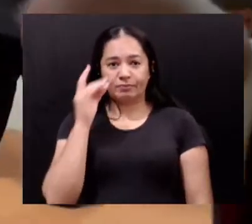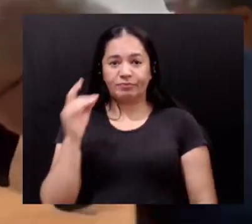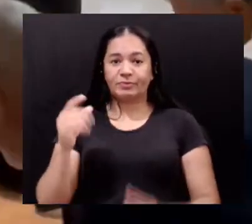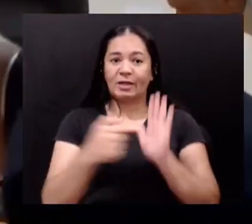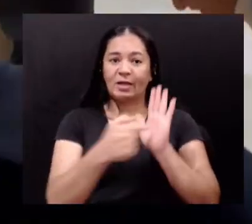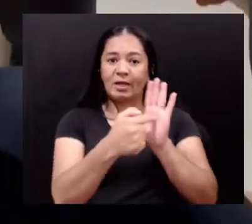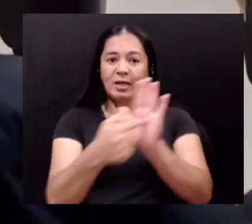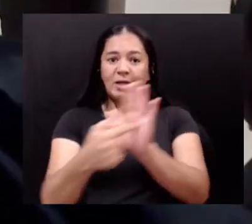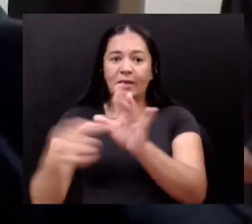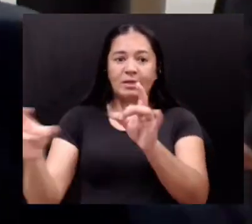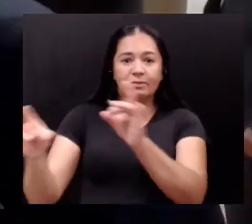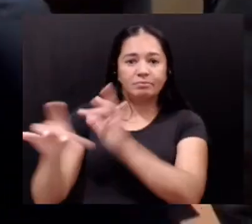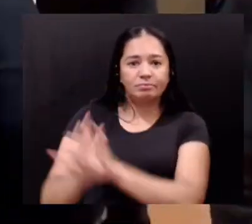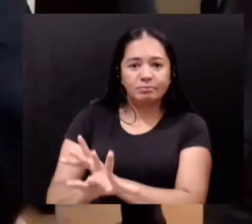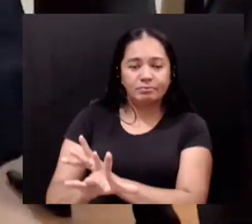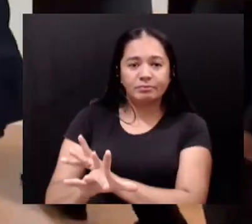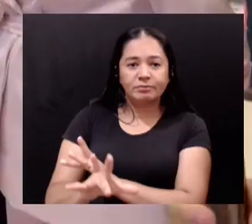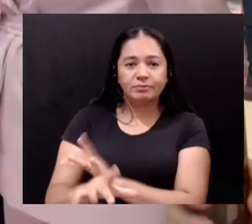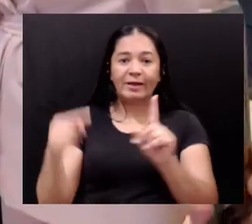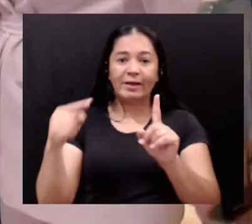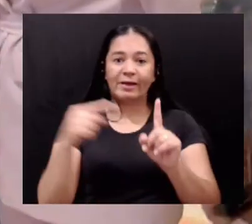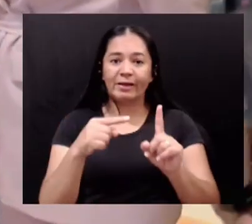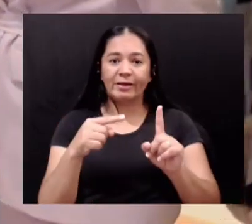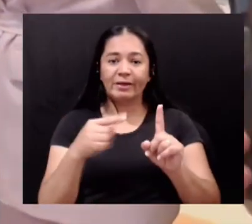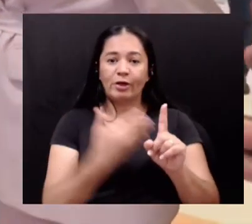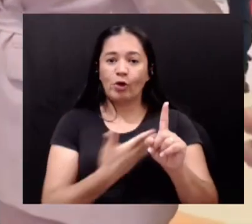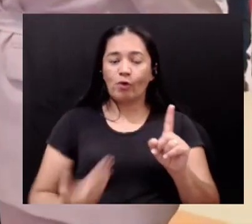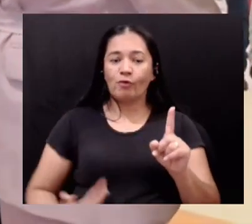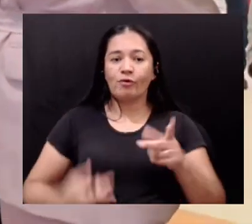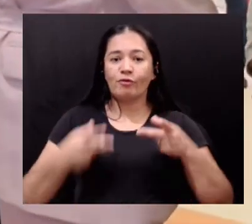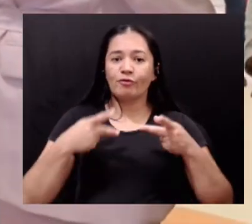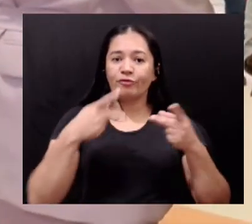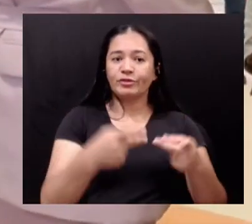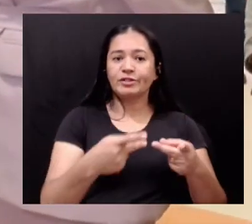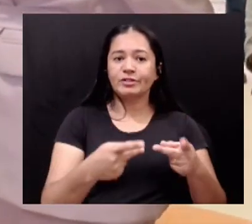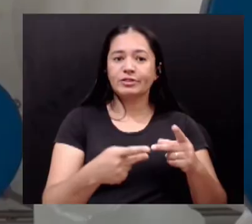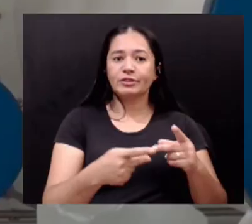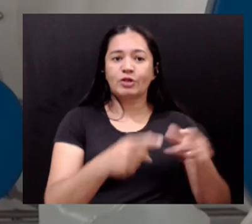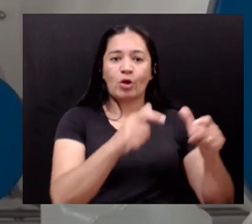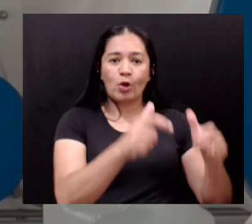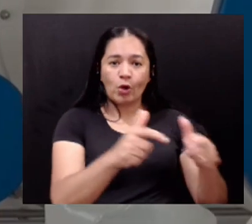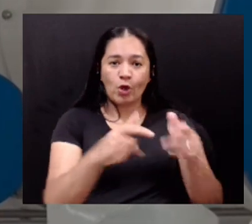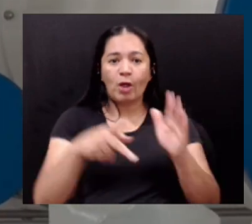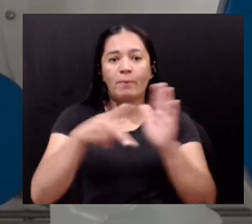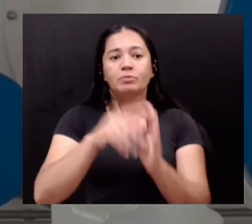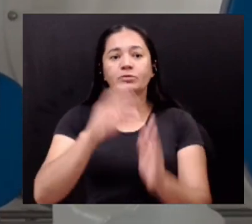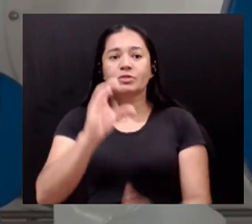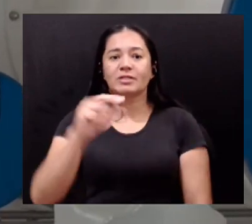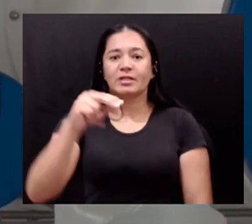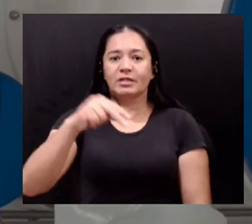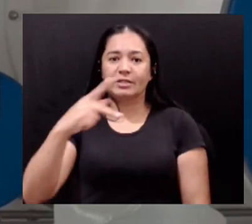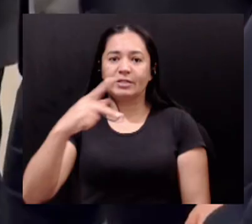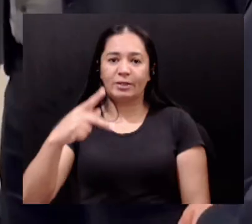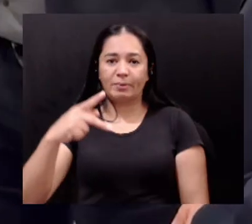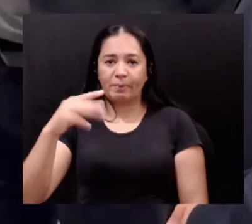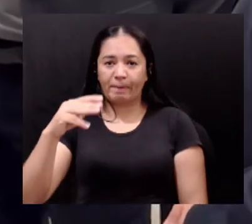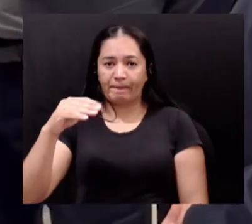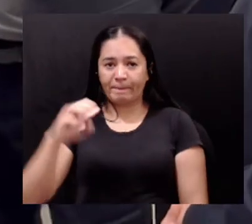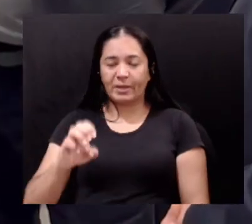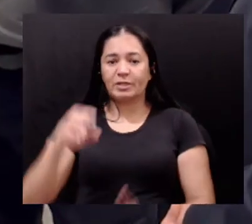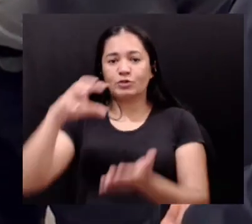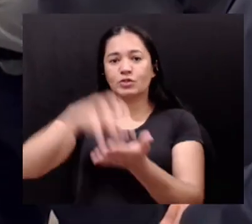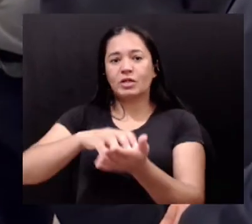RIDS, Felício Ramute ainda visitou as dependências do CNPEM, o Centro Nacional de Pesquisa